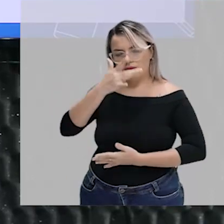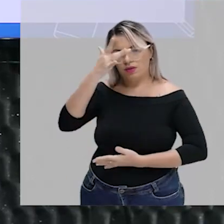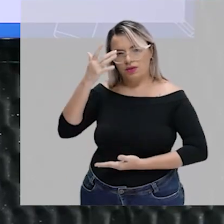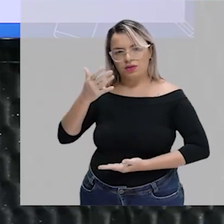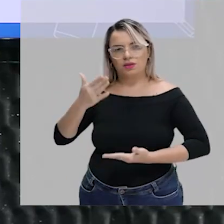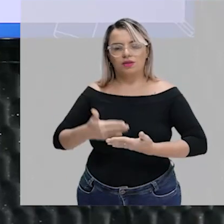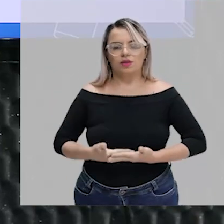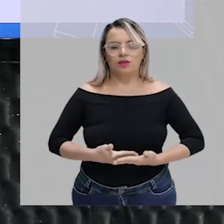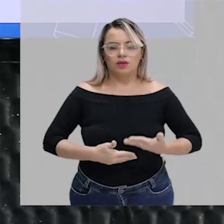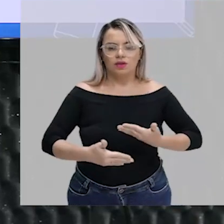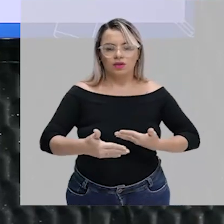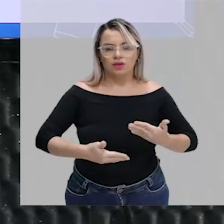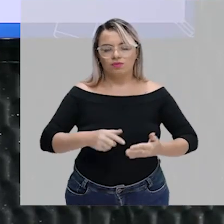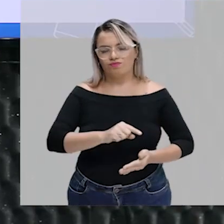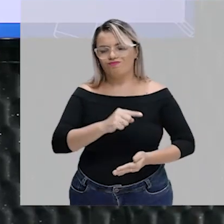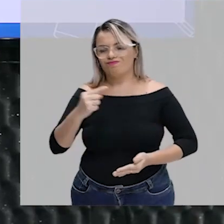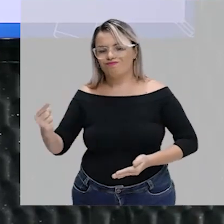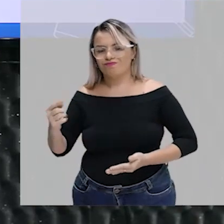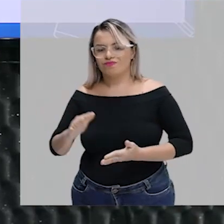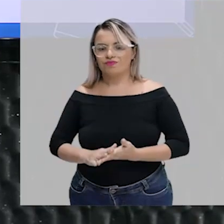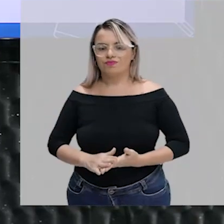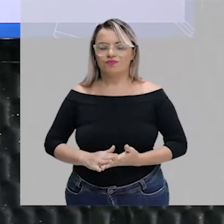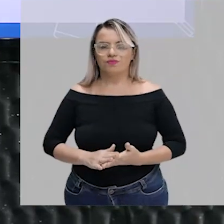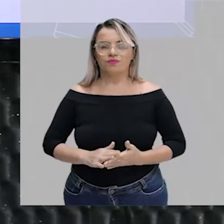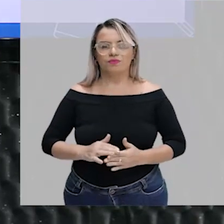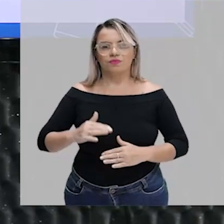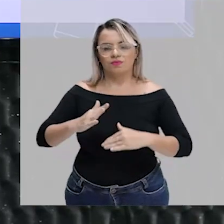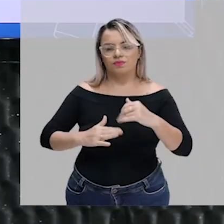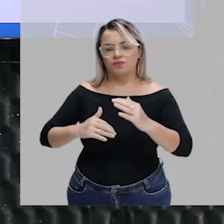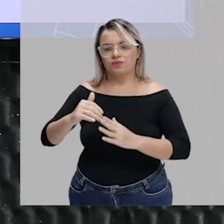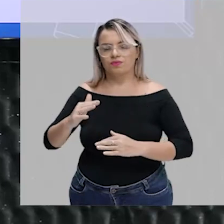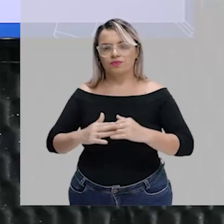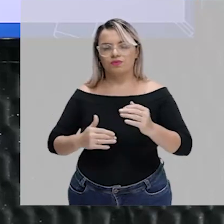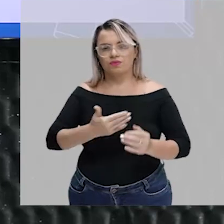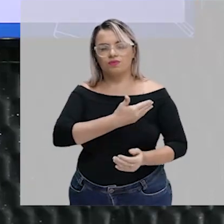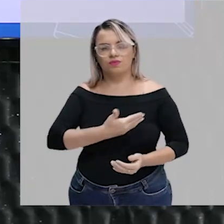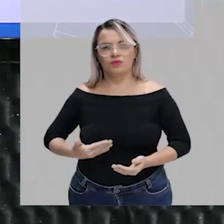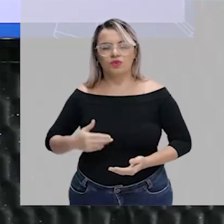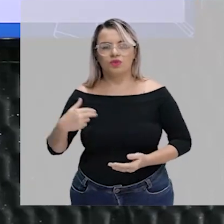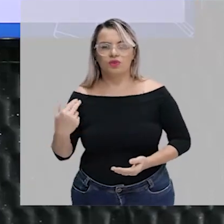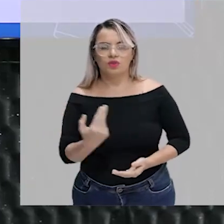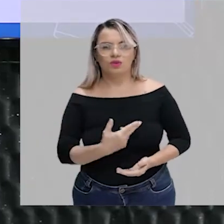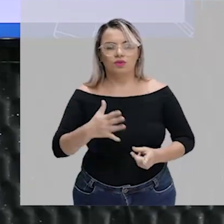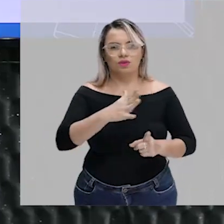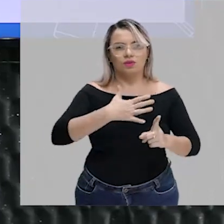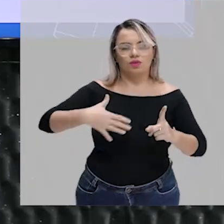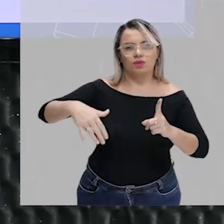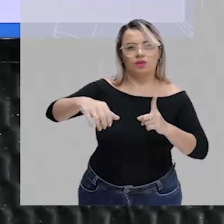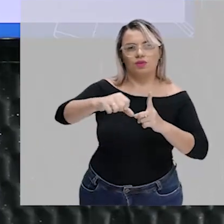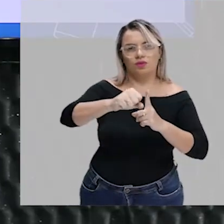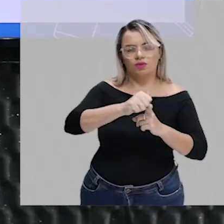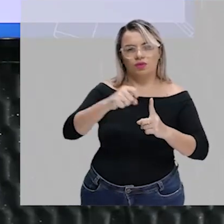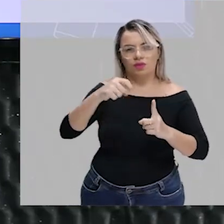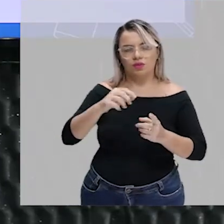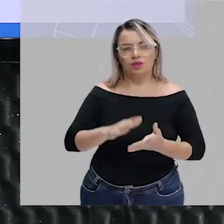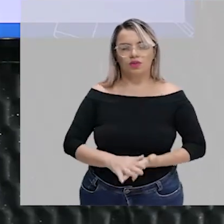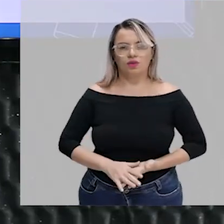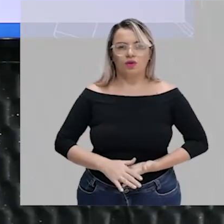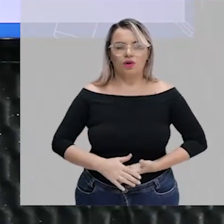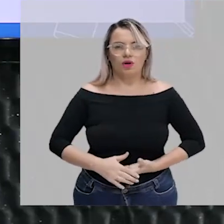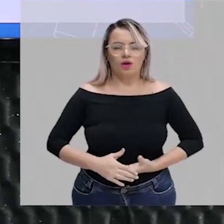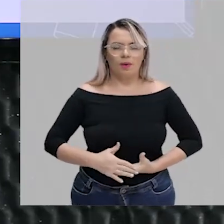pessoais às relações profissionais e públicas. Então nós temos uma sociedade onde as questões